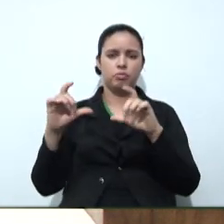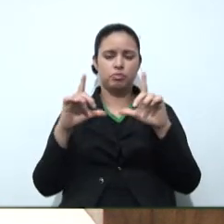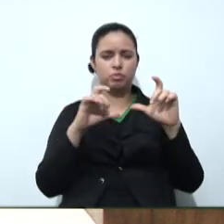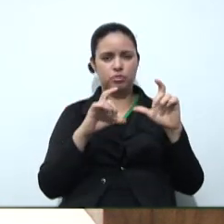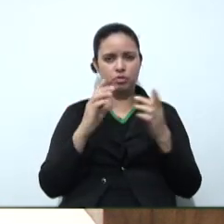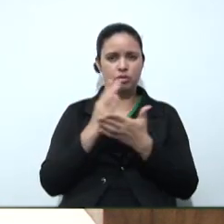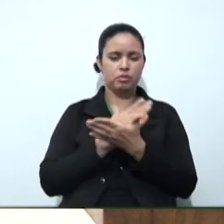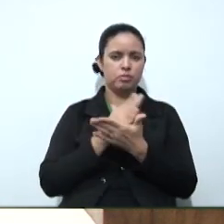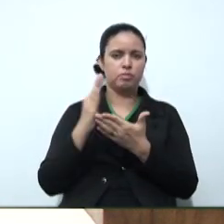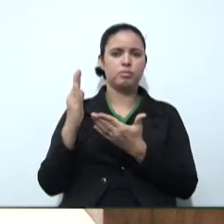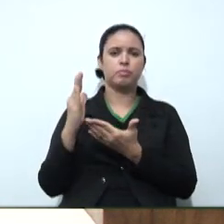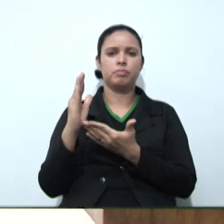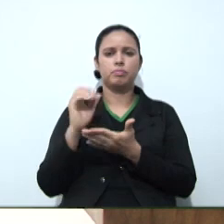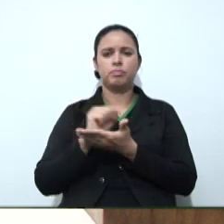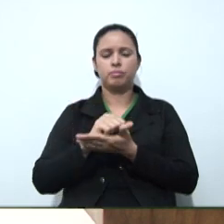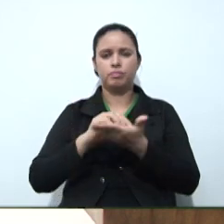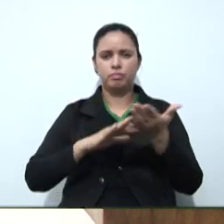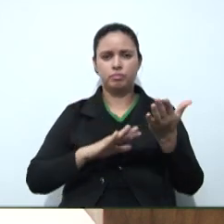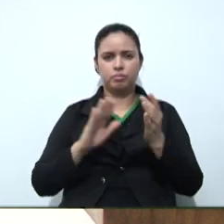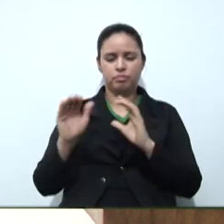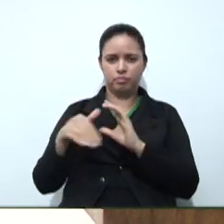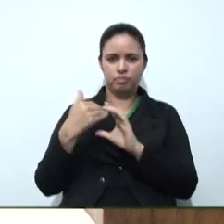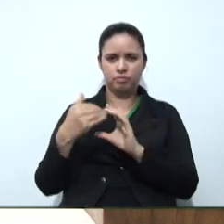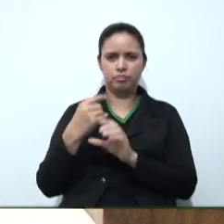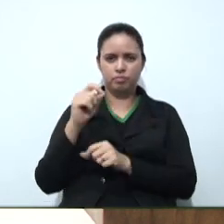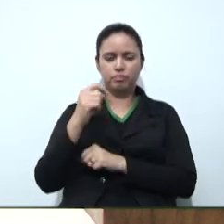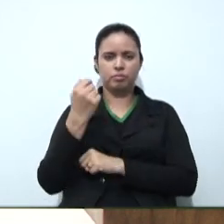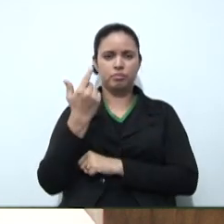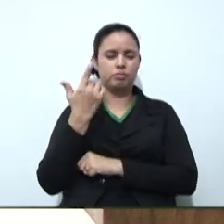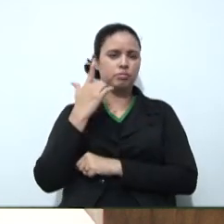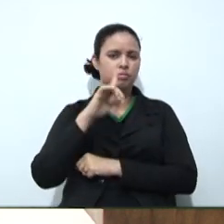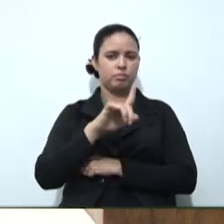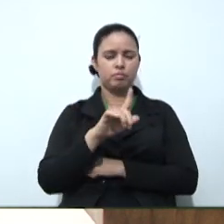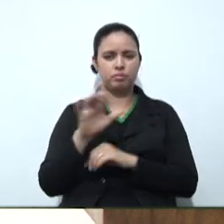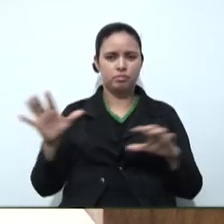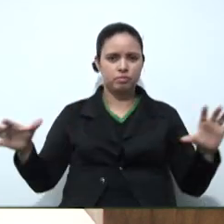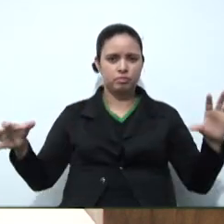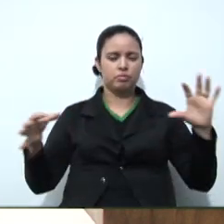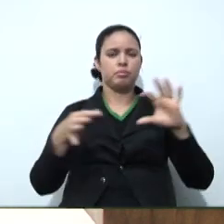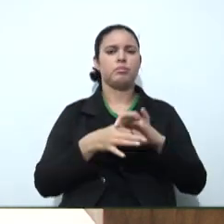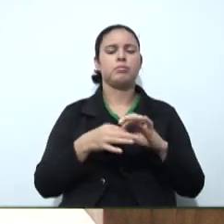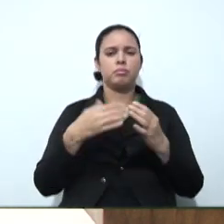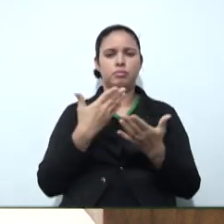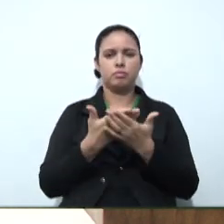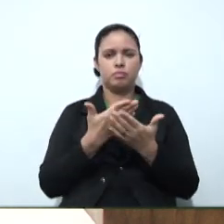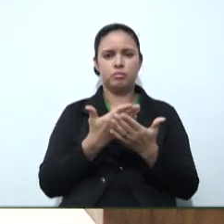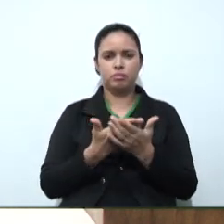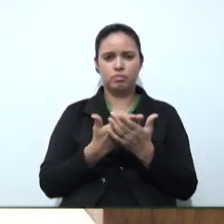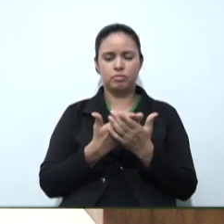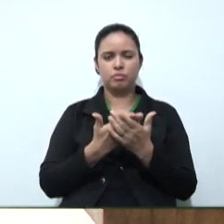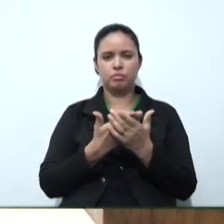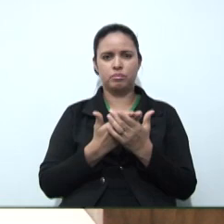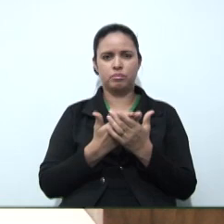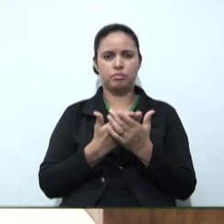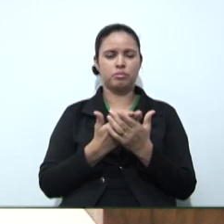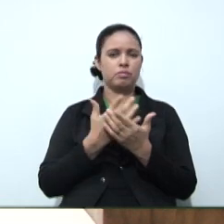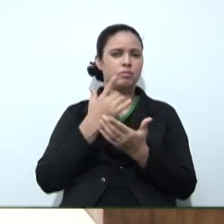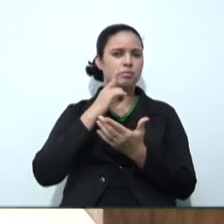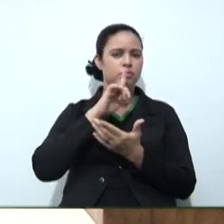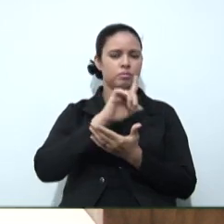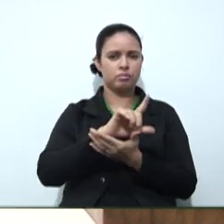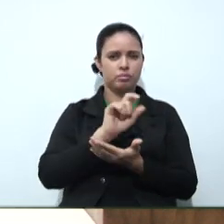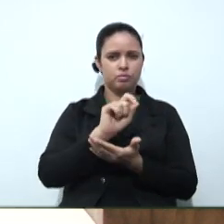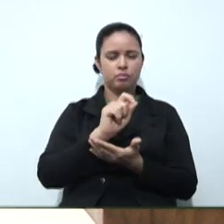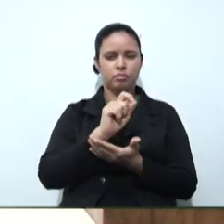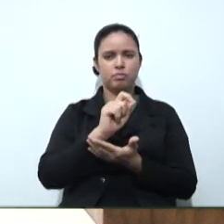trabalhos, né? E aí quem mandou, que conseguiu linkar com essa nossa aula, né, fazer uma integração daquelas disciplinas,